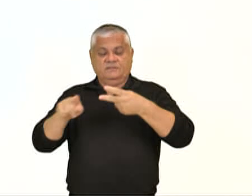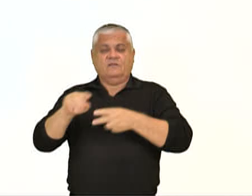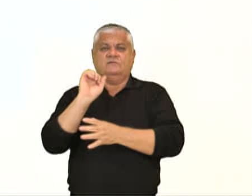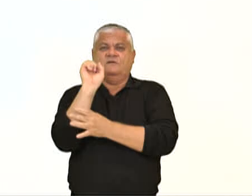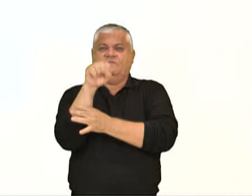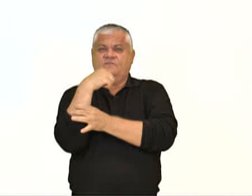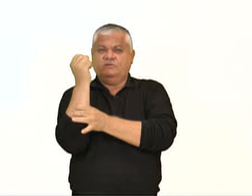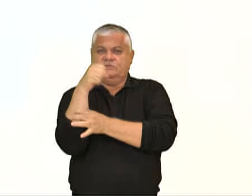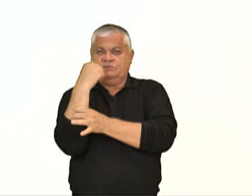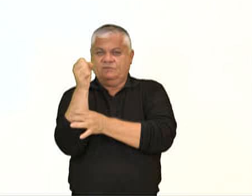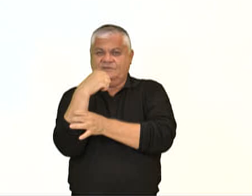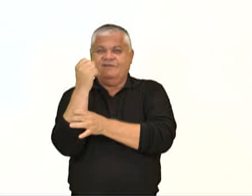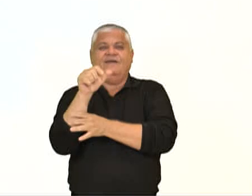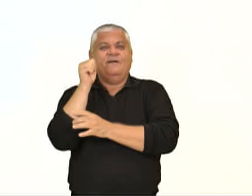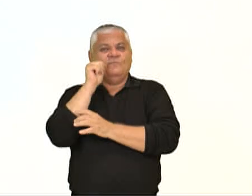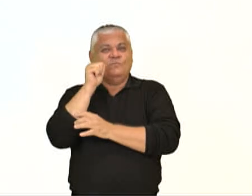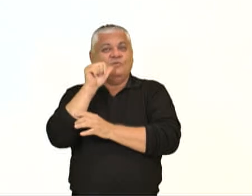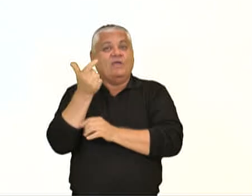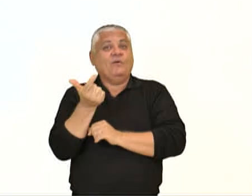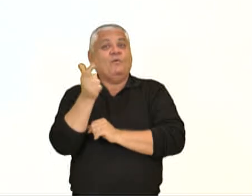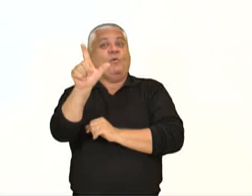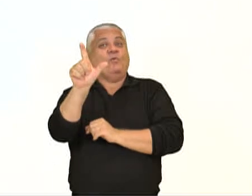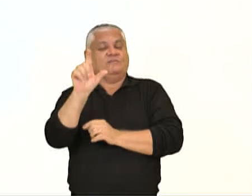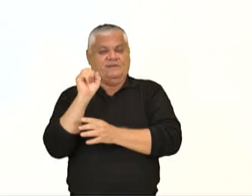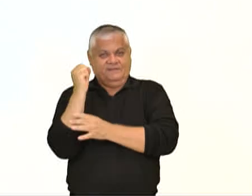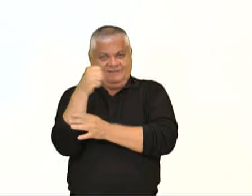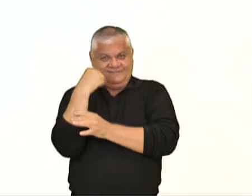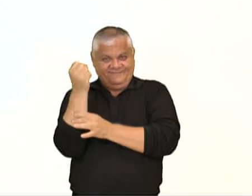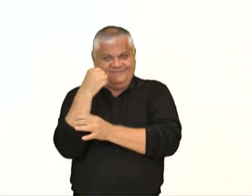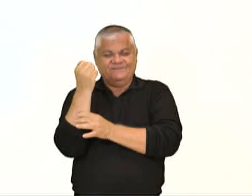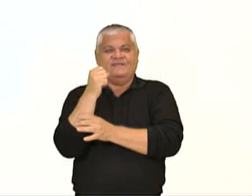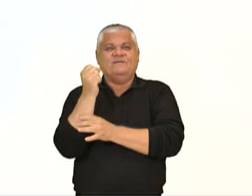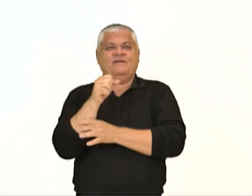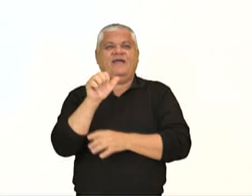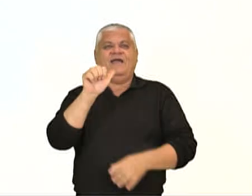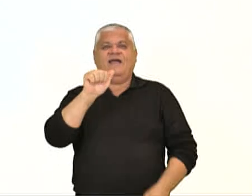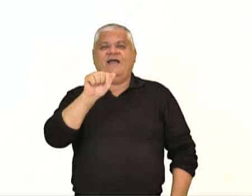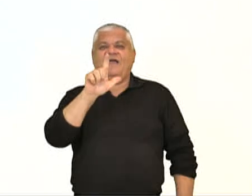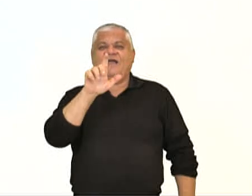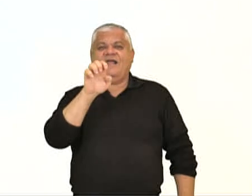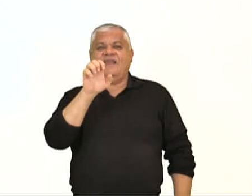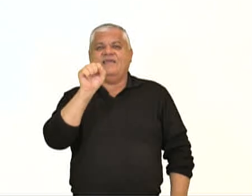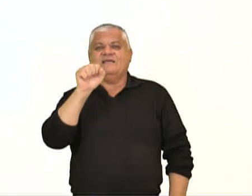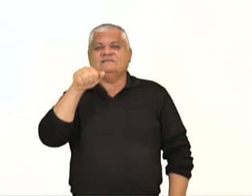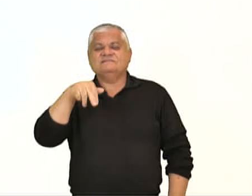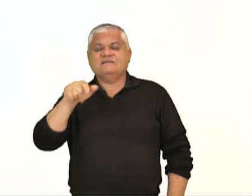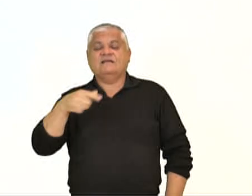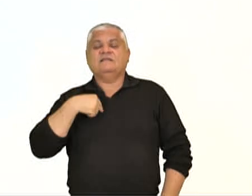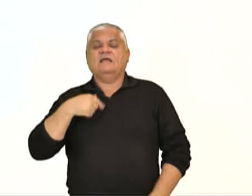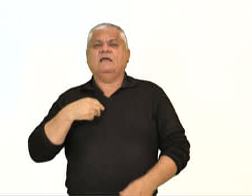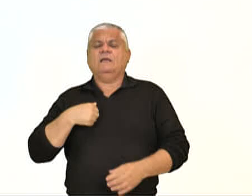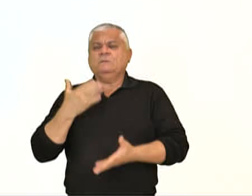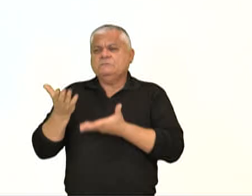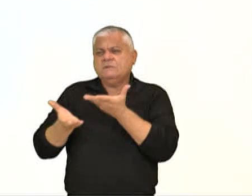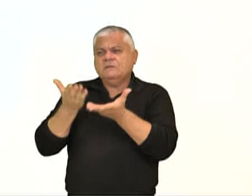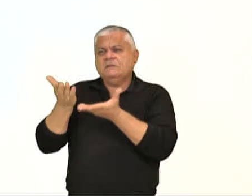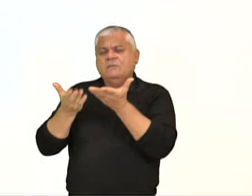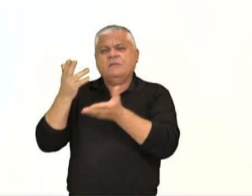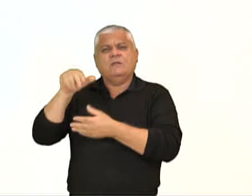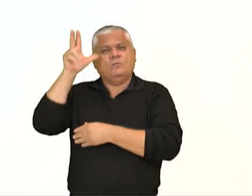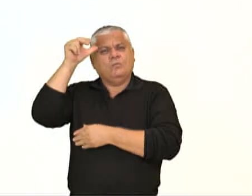Alessandra Pietro, olha, outra pessoa, outra autoridade no assunto, a ecoterapia surgiu no final da década de